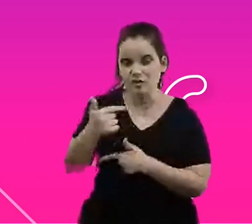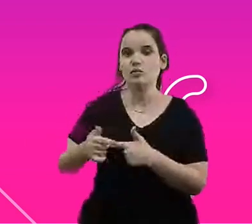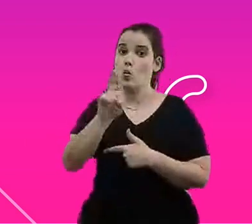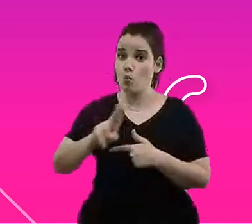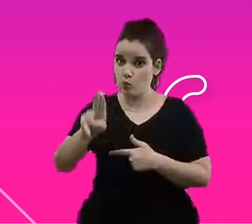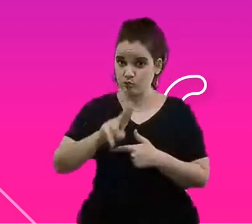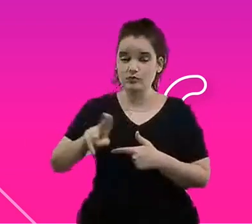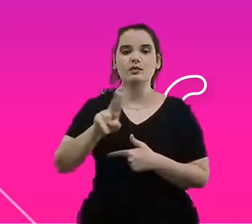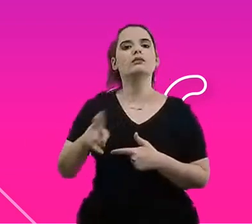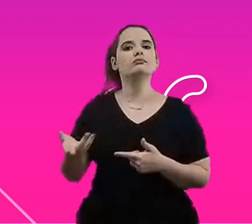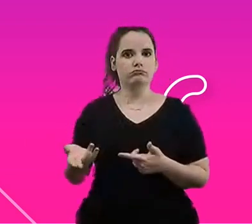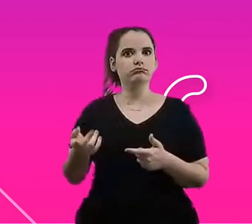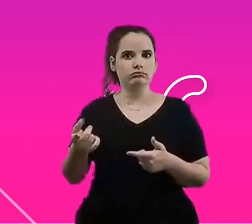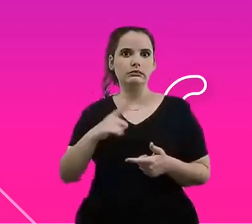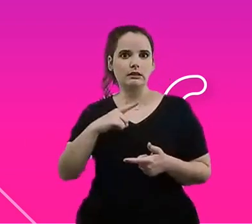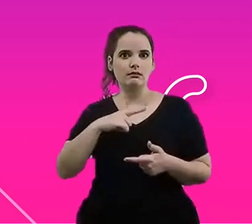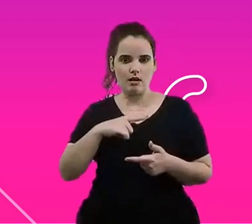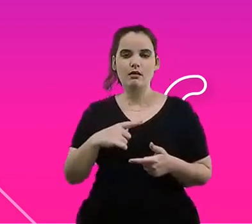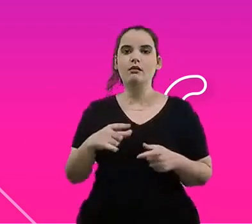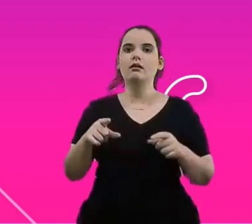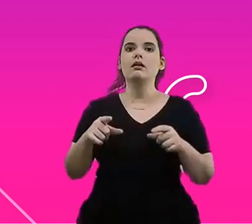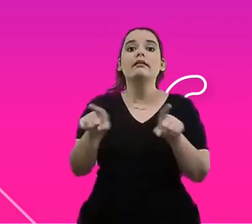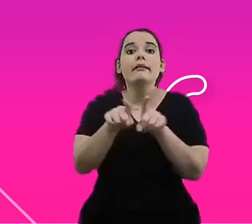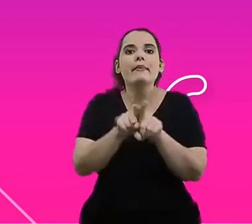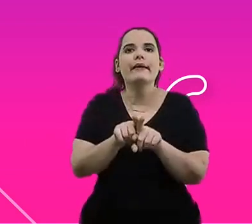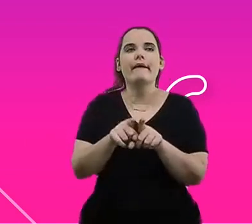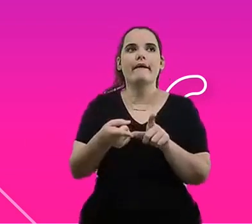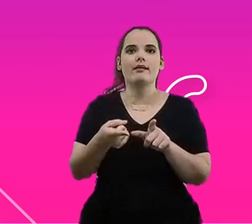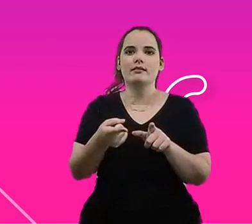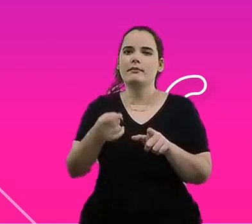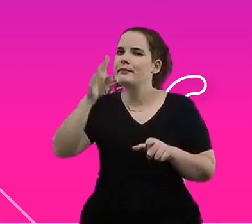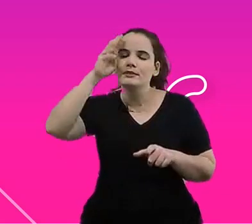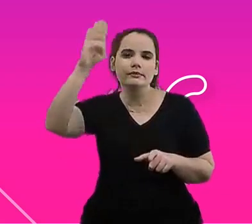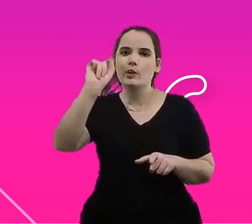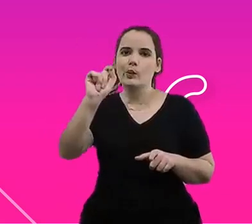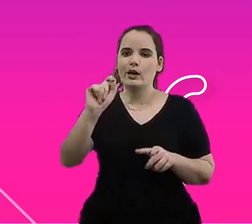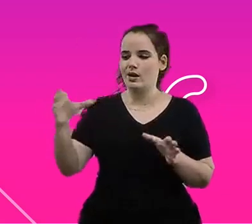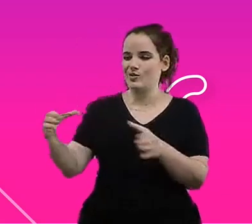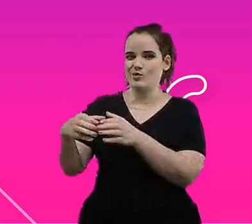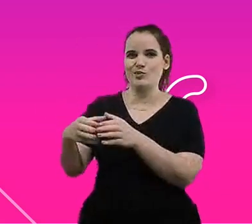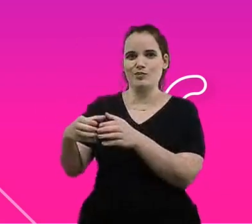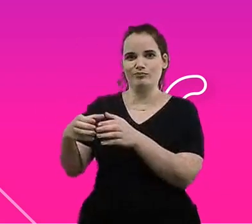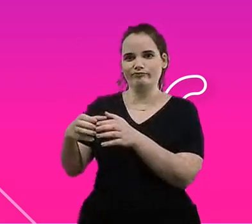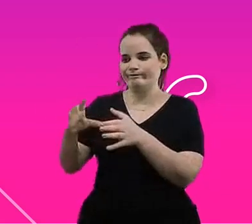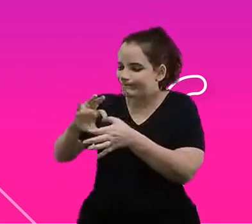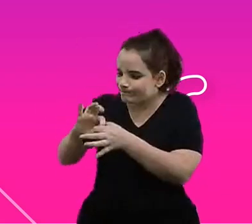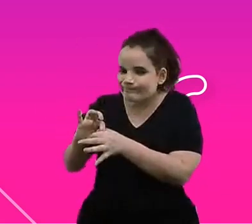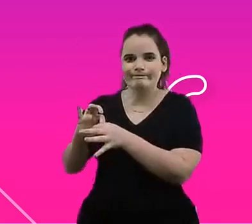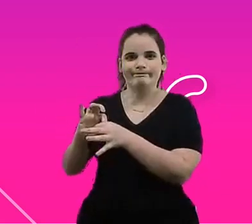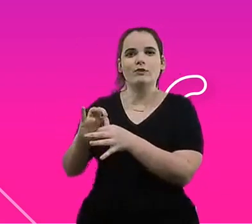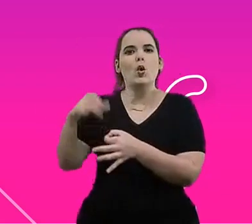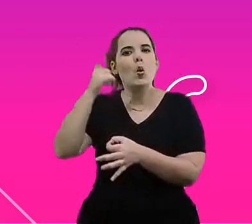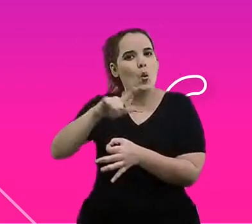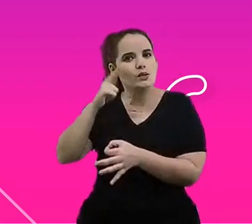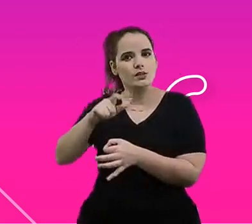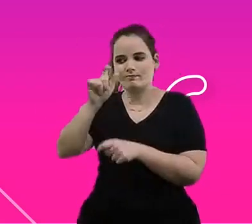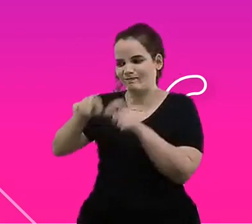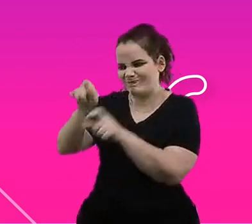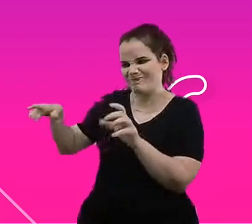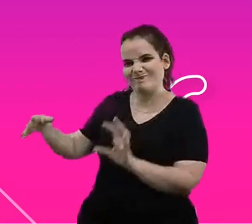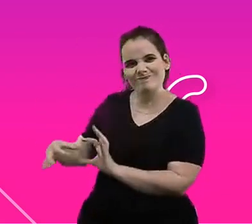integração das equipes, por fim, foi um ganho muito importante. Vou mostrar um pouco do nosso painel. Para quem não conhece o BI, é uma